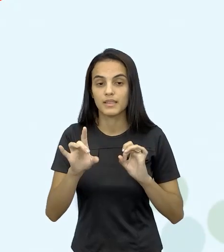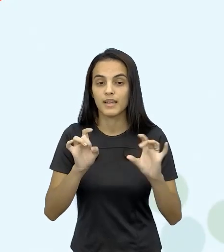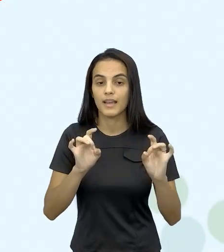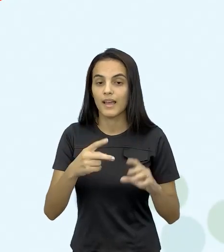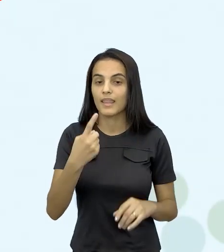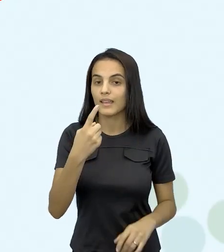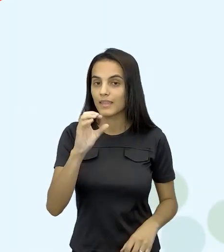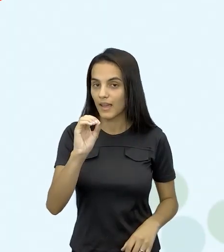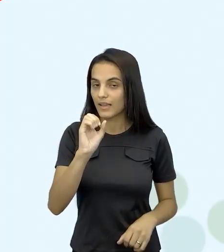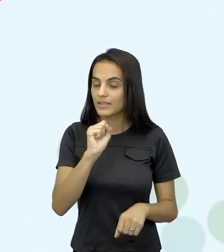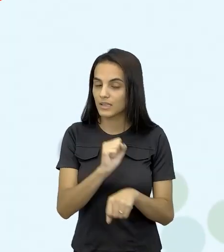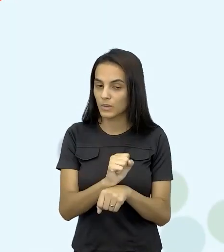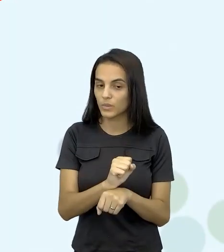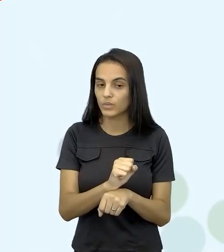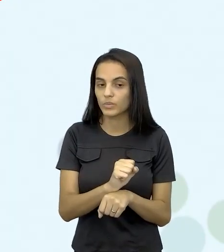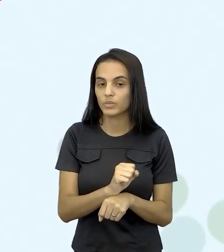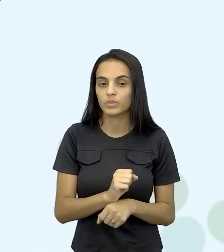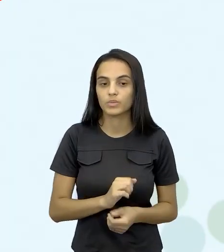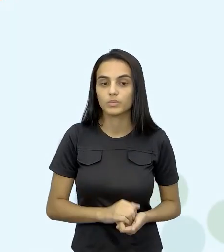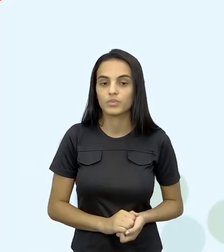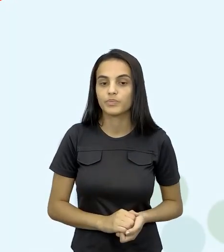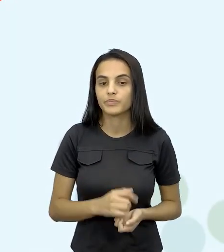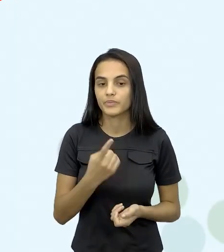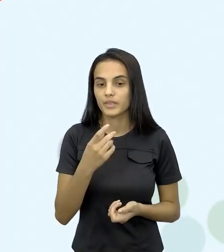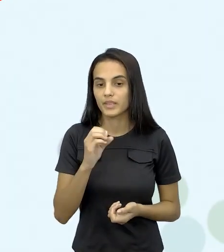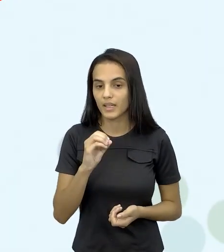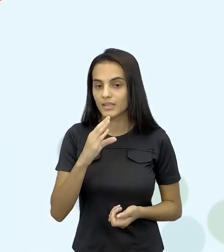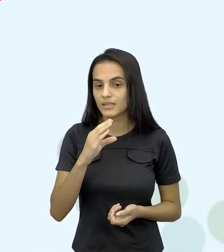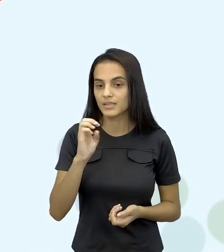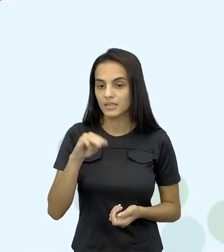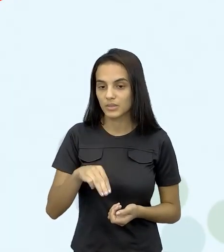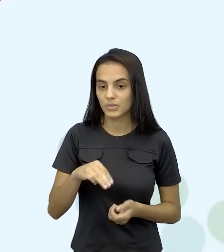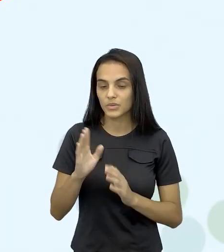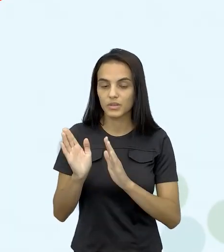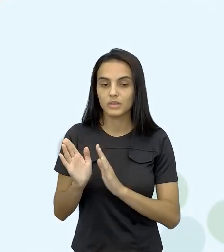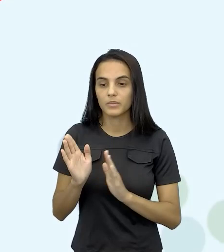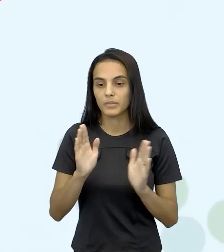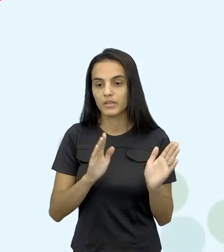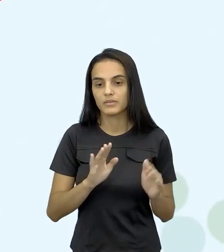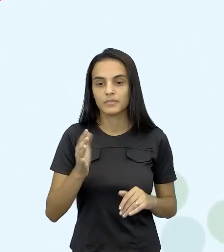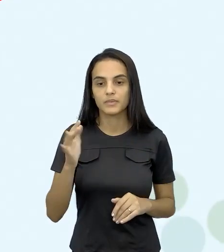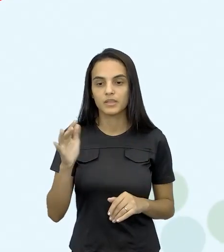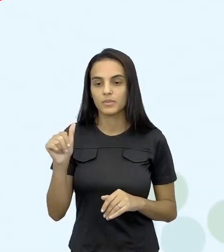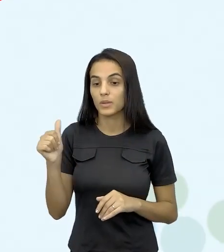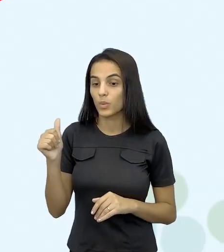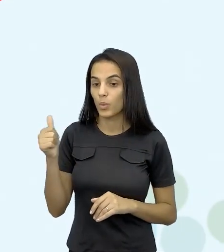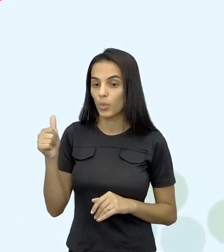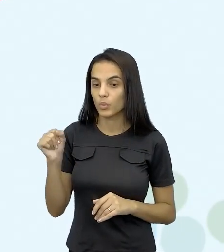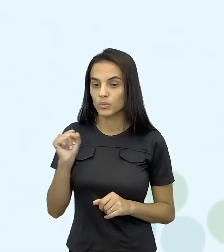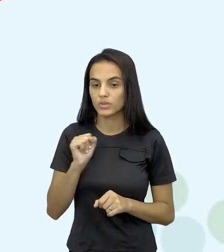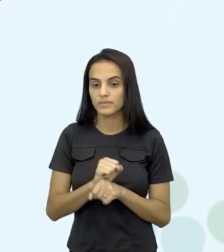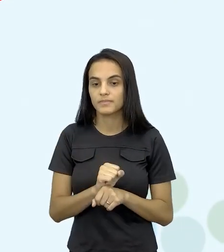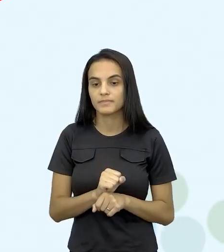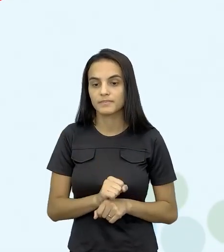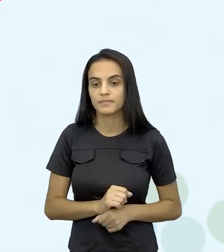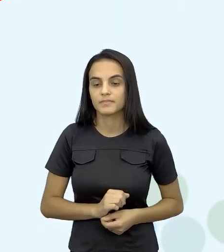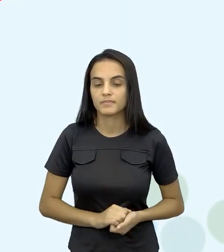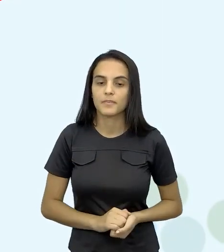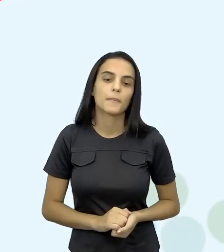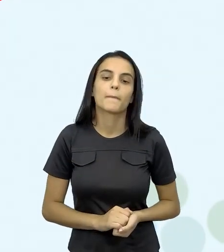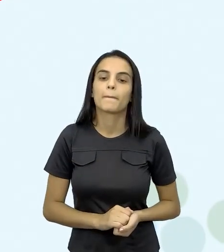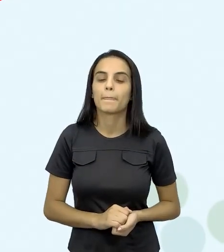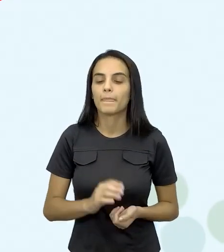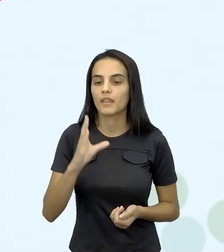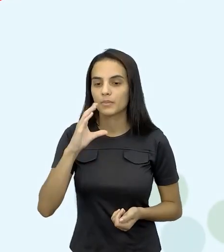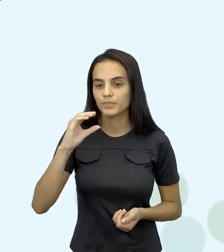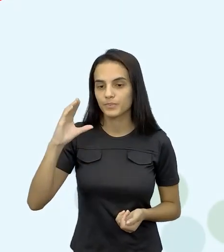10 segundos aqui que passa, 10 centímetros que passa, dá mais ou menos 11 segundos aqui, tá bom? De